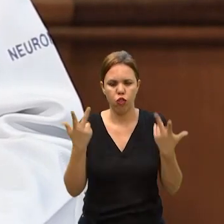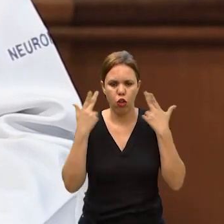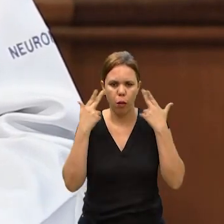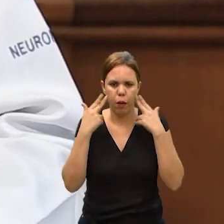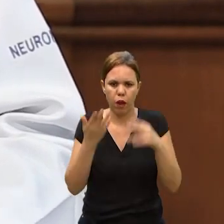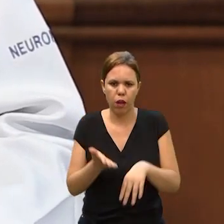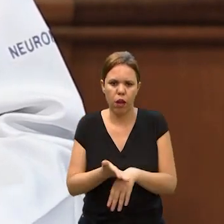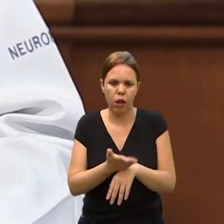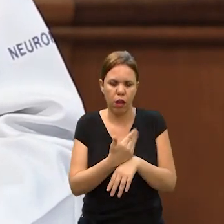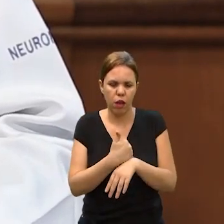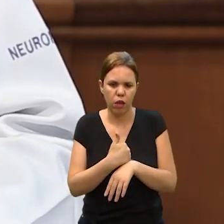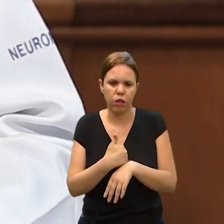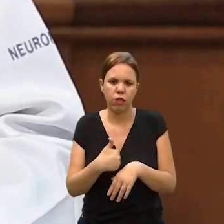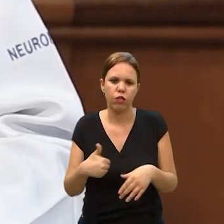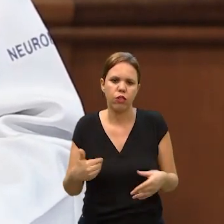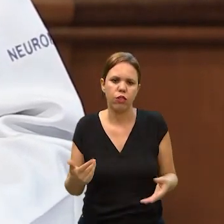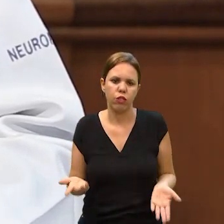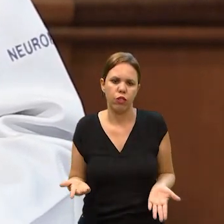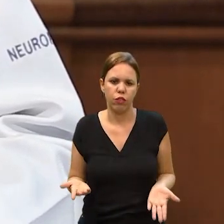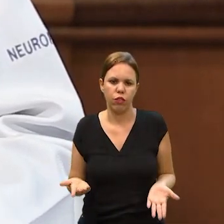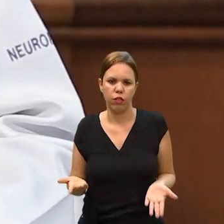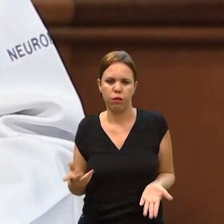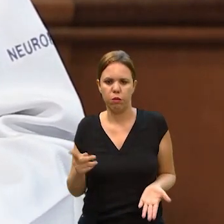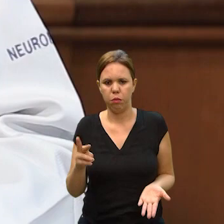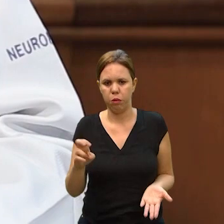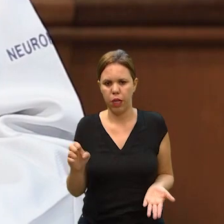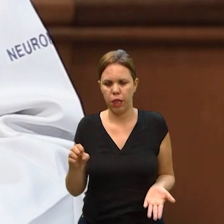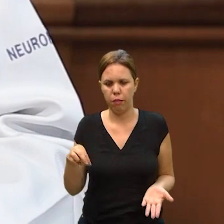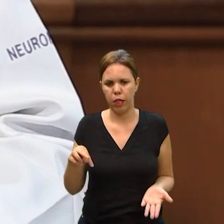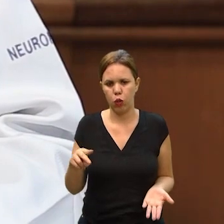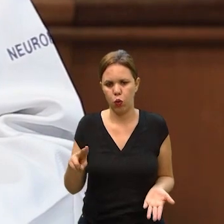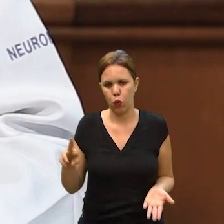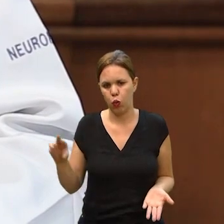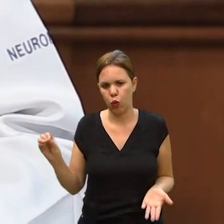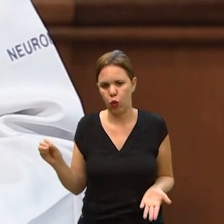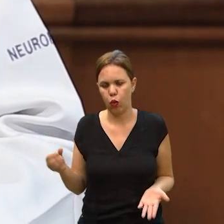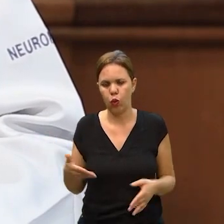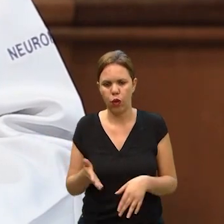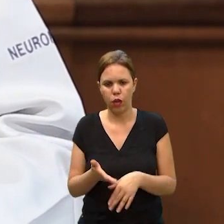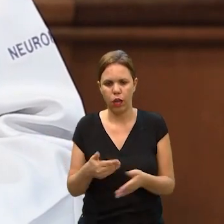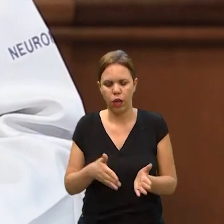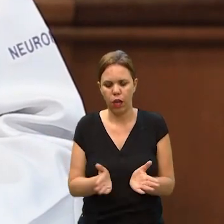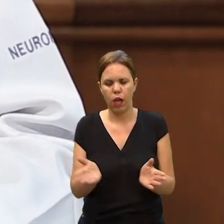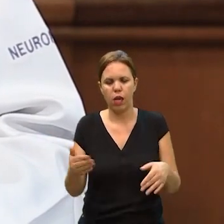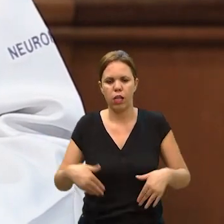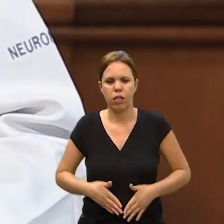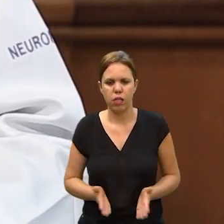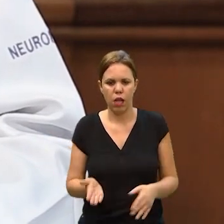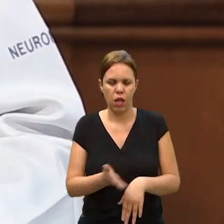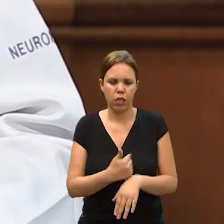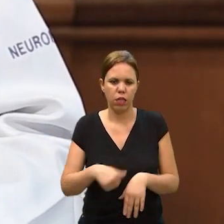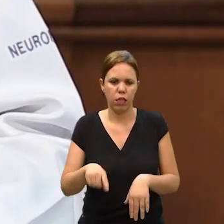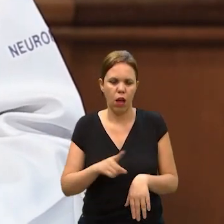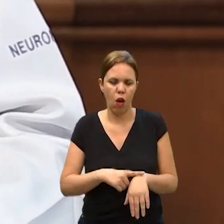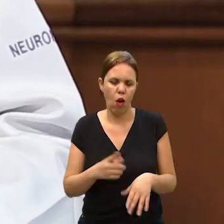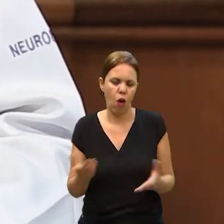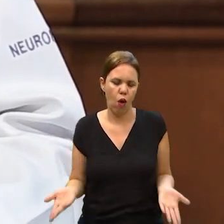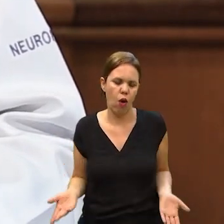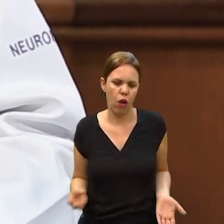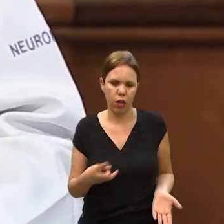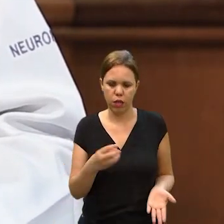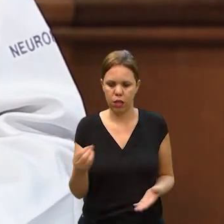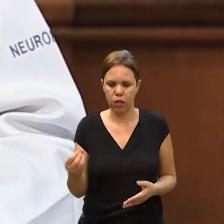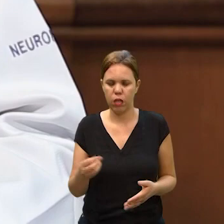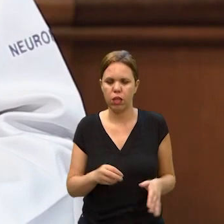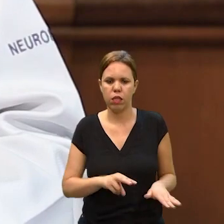comum, às vezes ficar com sequela motora, né, por conta da prematuridade, Crianças que nasceram com menos de 30 semanas podem